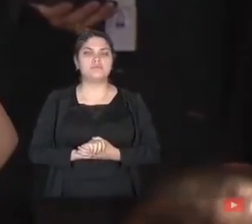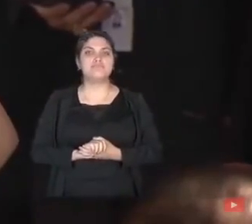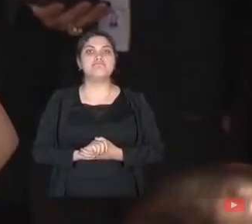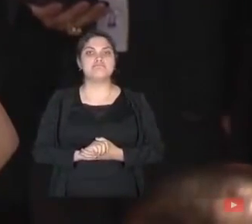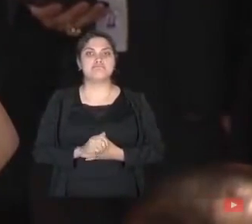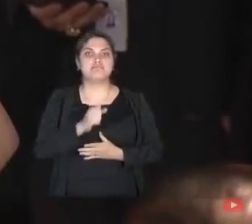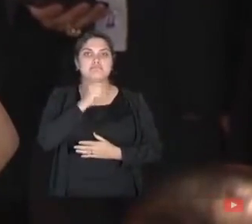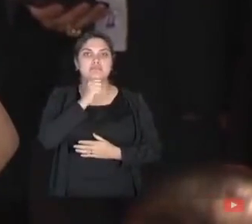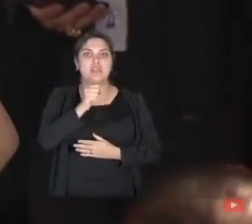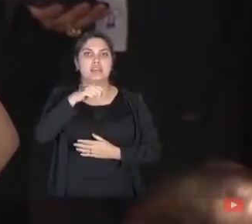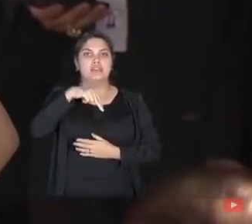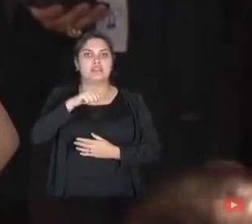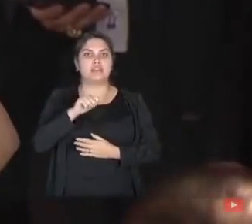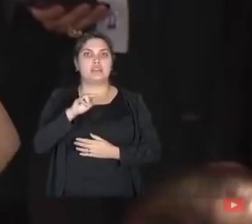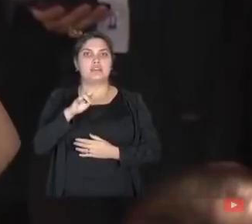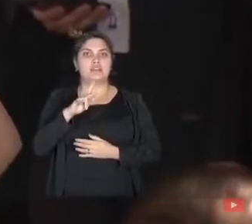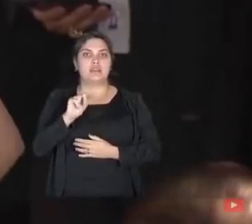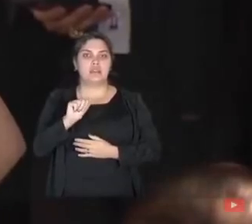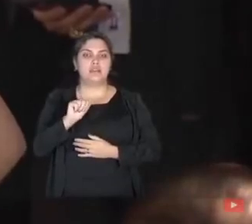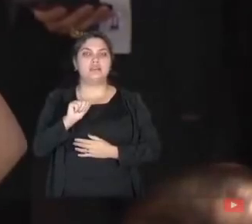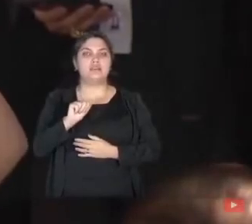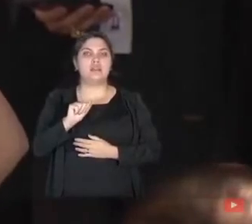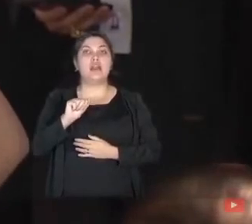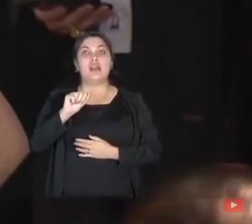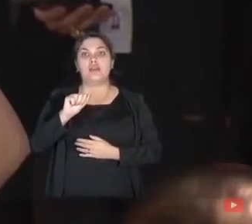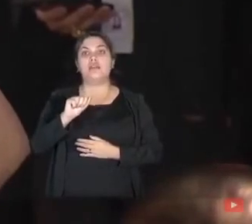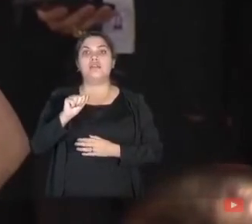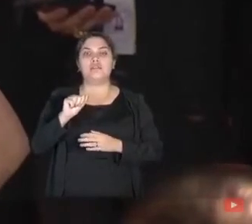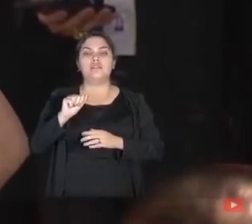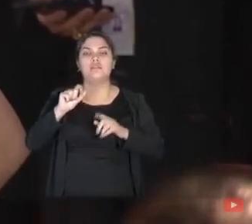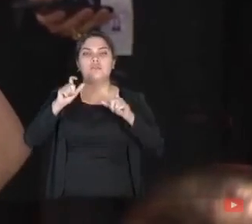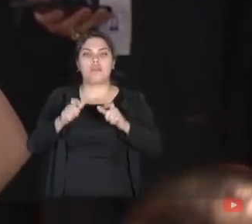Repórter Natália Fruet, do SBT.